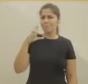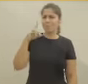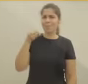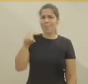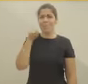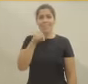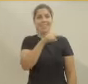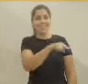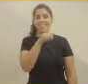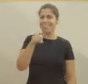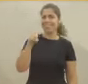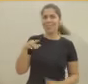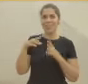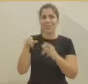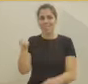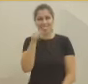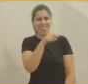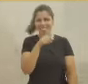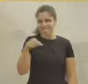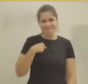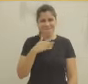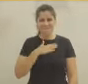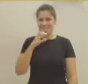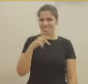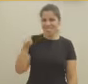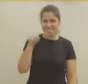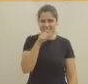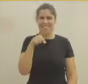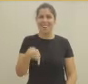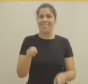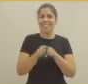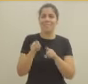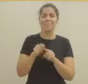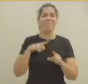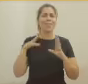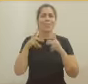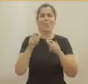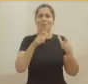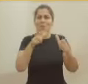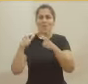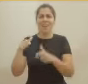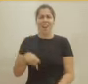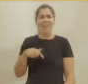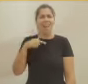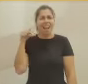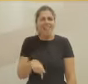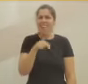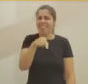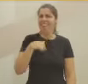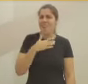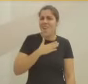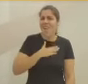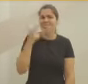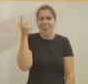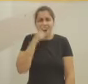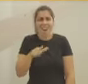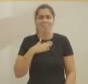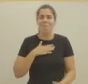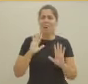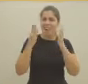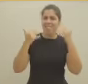esses, esses, todos esses aqui são meus CDs. Está aqui também. Em frente a um estante. Aqui tem espaço, aqui e aqui. O que eu mais gosto de aniversário é CD, porque